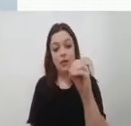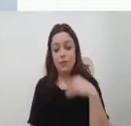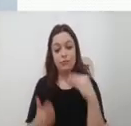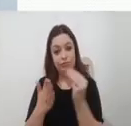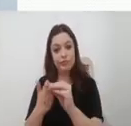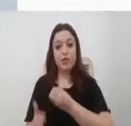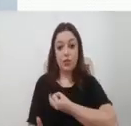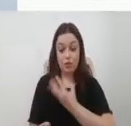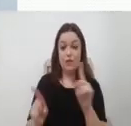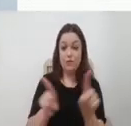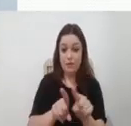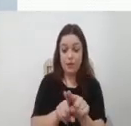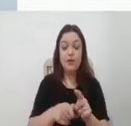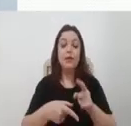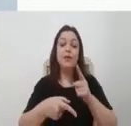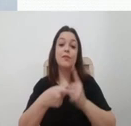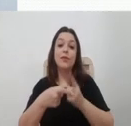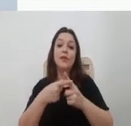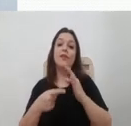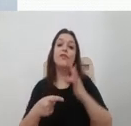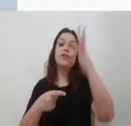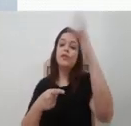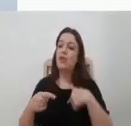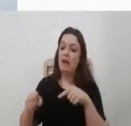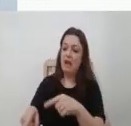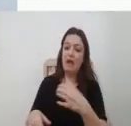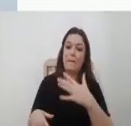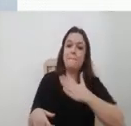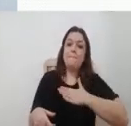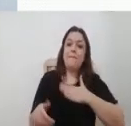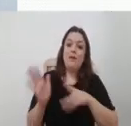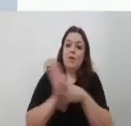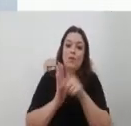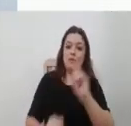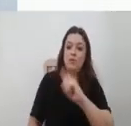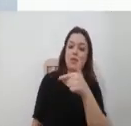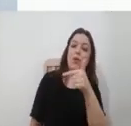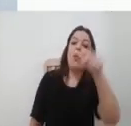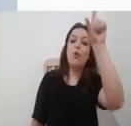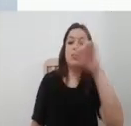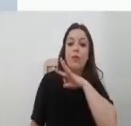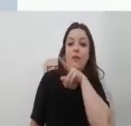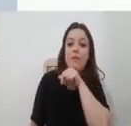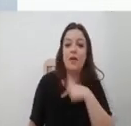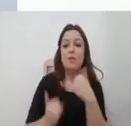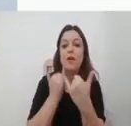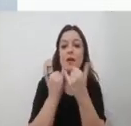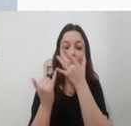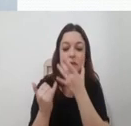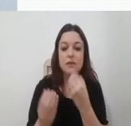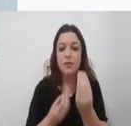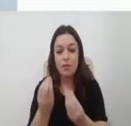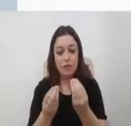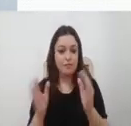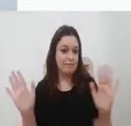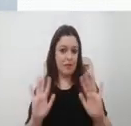essas informações para que depois não exista nenhum tipo de contestamento, né? Que você possa provar que aquelas